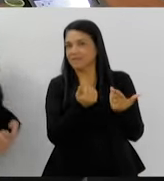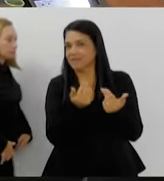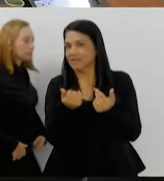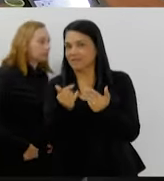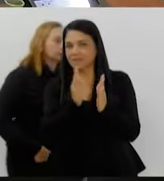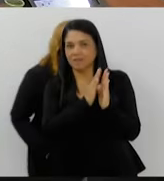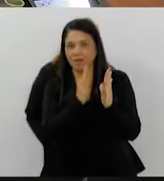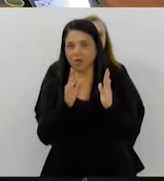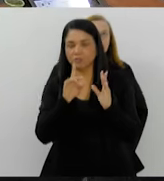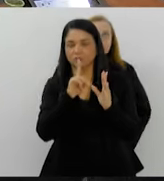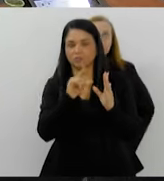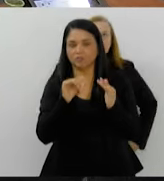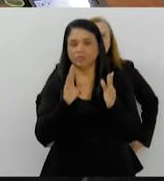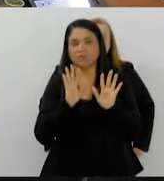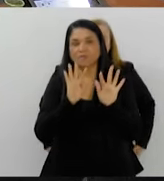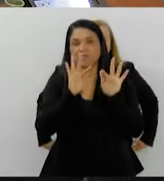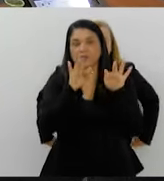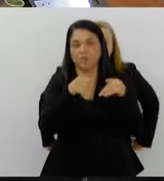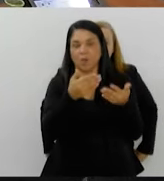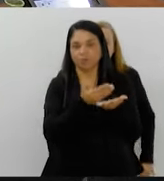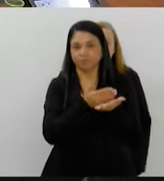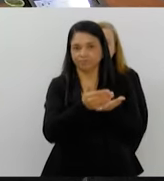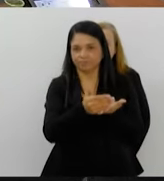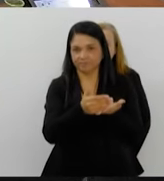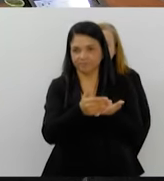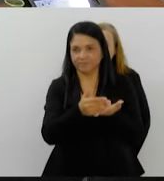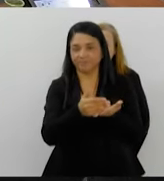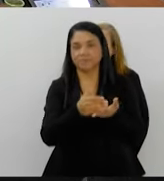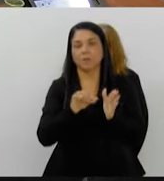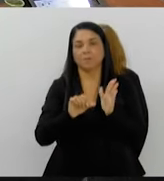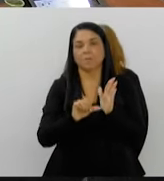tratar na ordem do dia passa-se ao expediente final